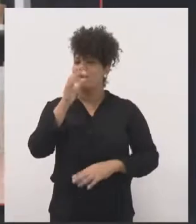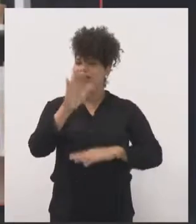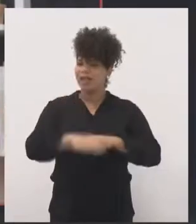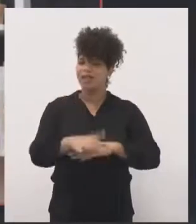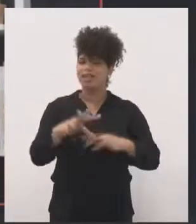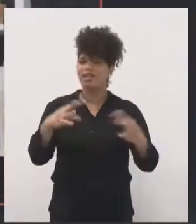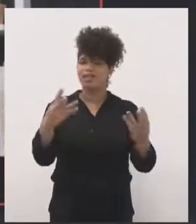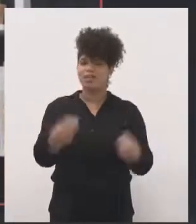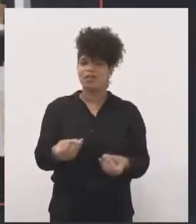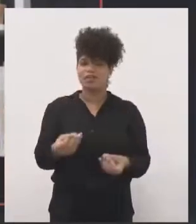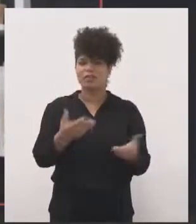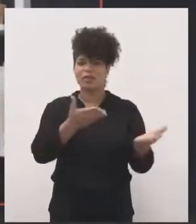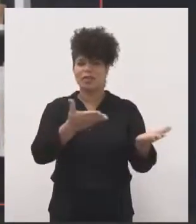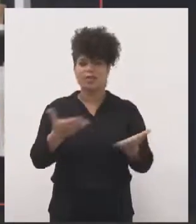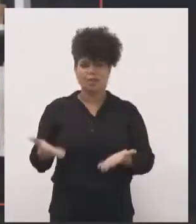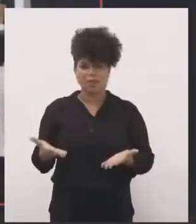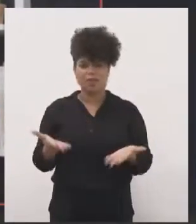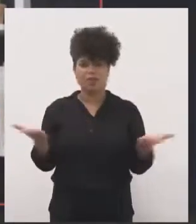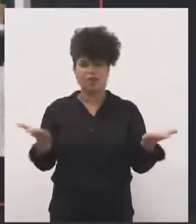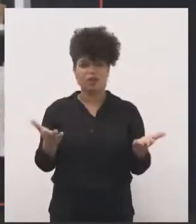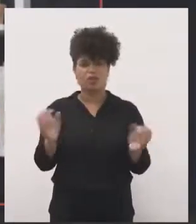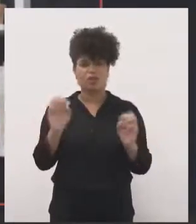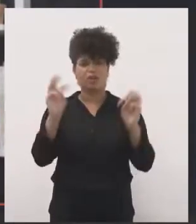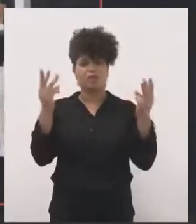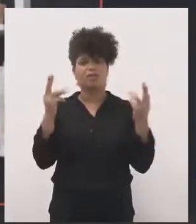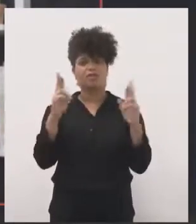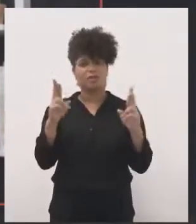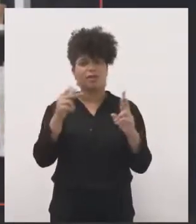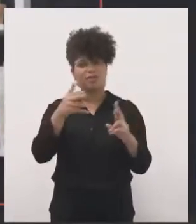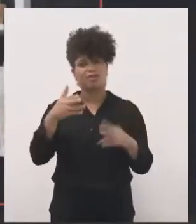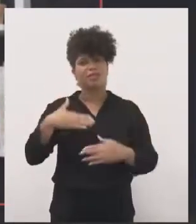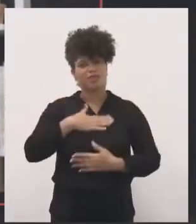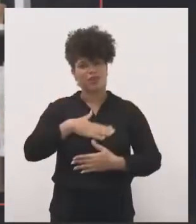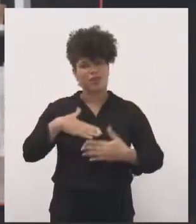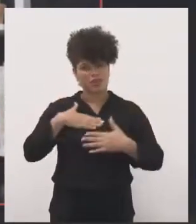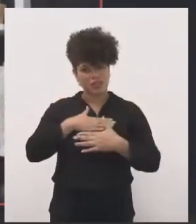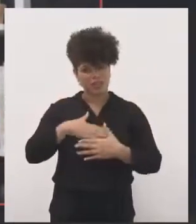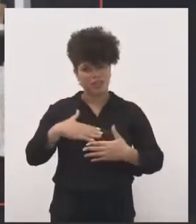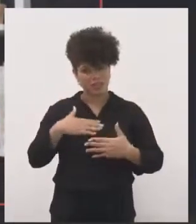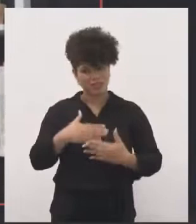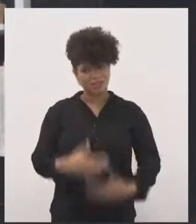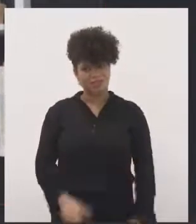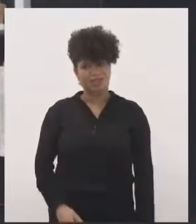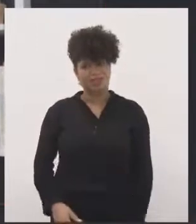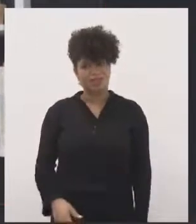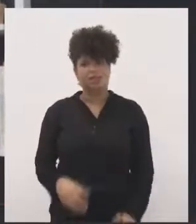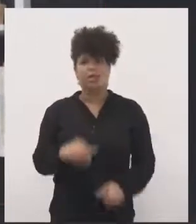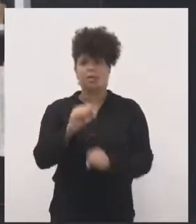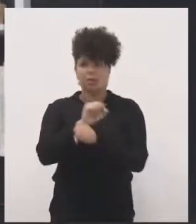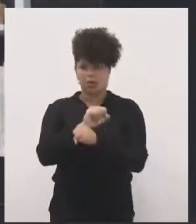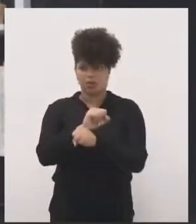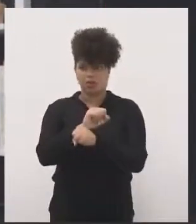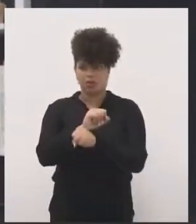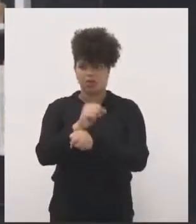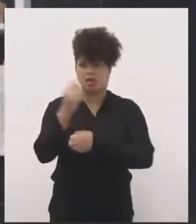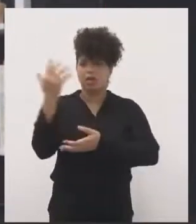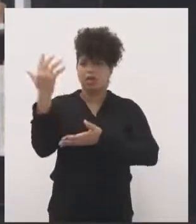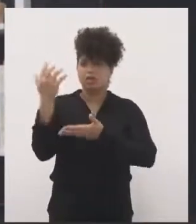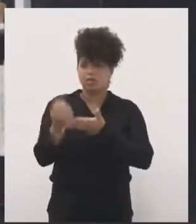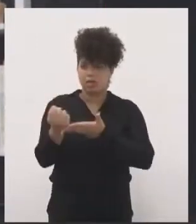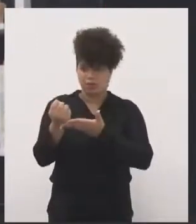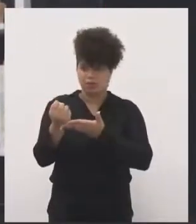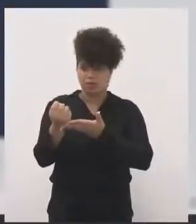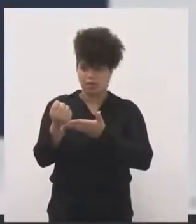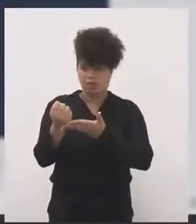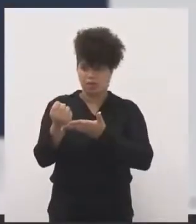todos bem-vindos ao nosso evento de hoje. Eu espero que vocês estejam gostando. Pausar, salvar e já